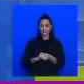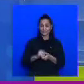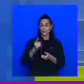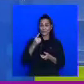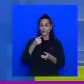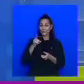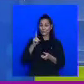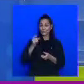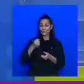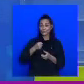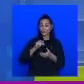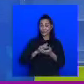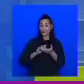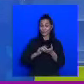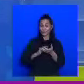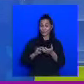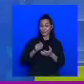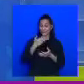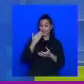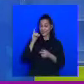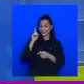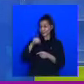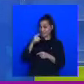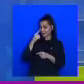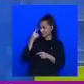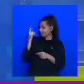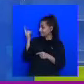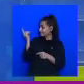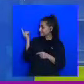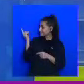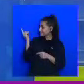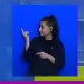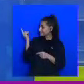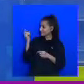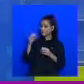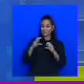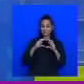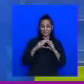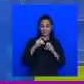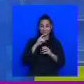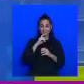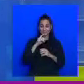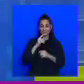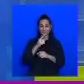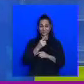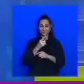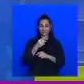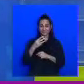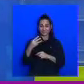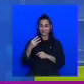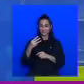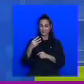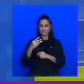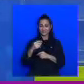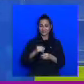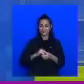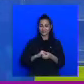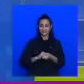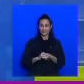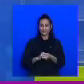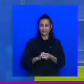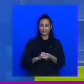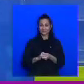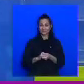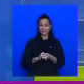E o 15º e último número da Loto Fácil está chegando. Bola verde, número 13. Verde,